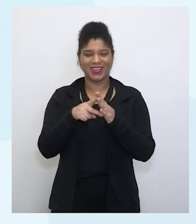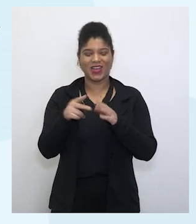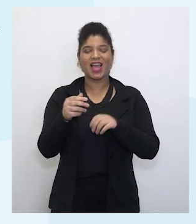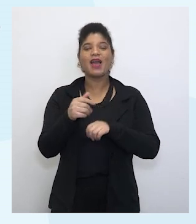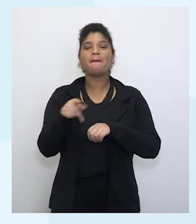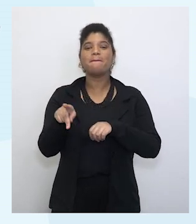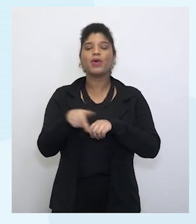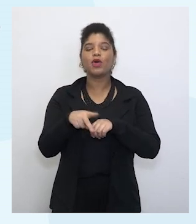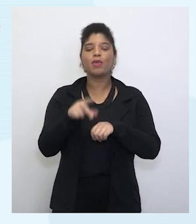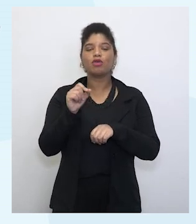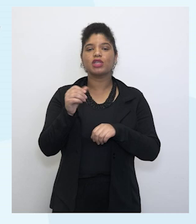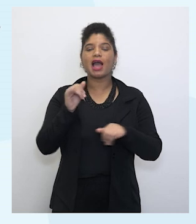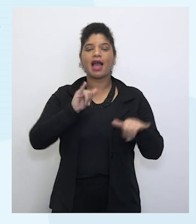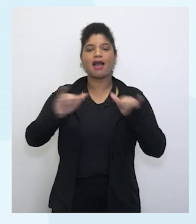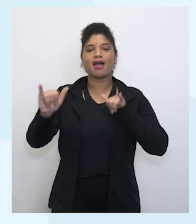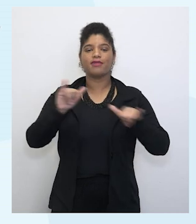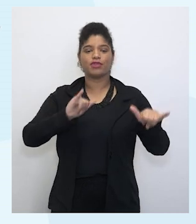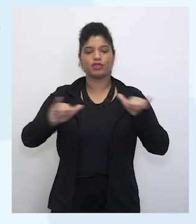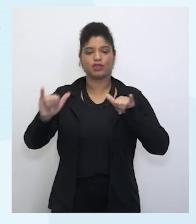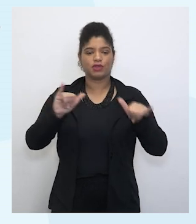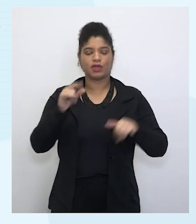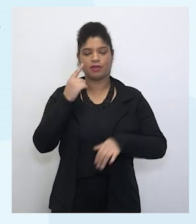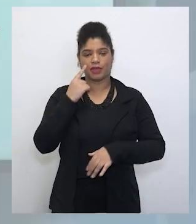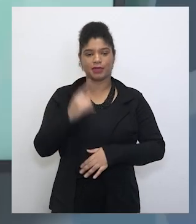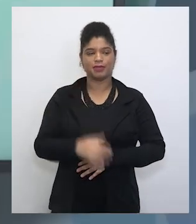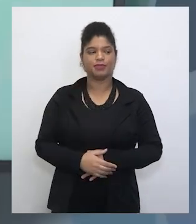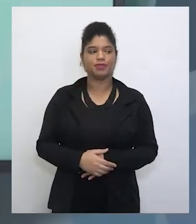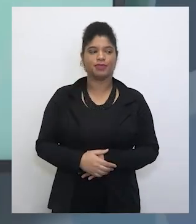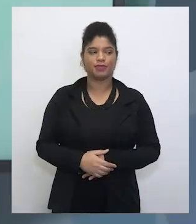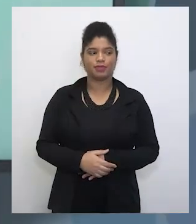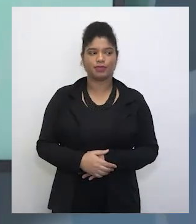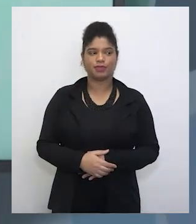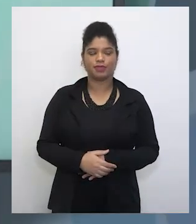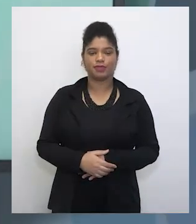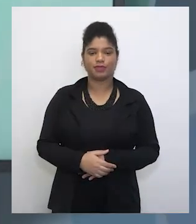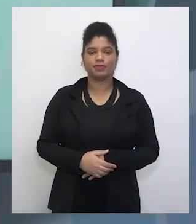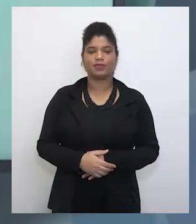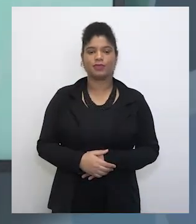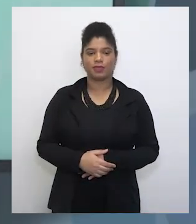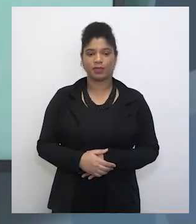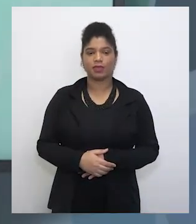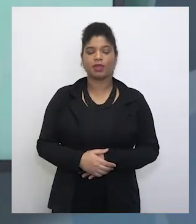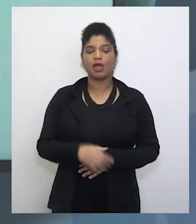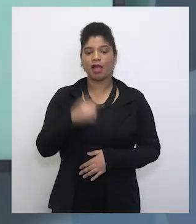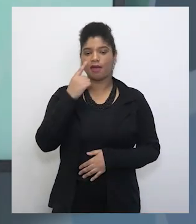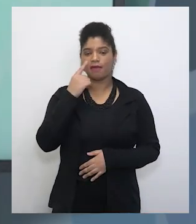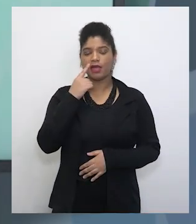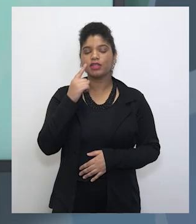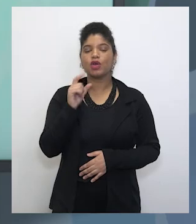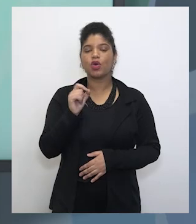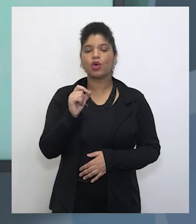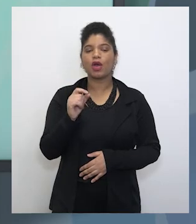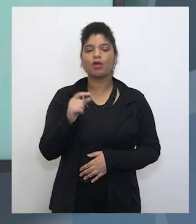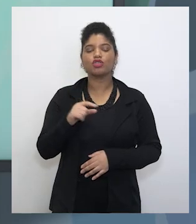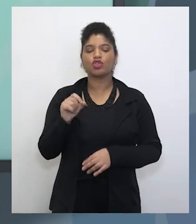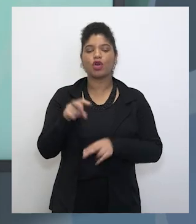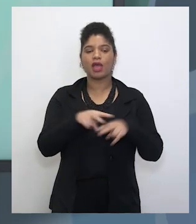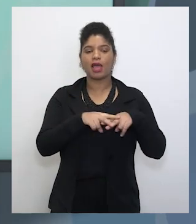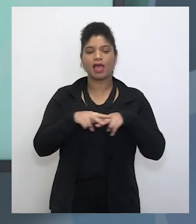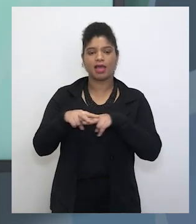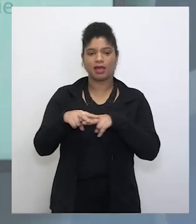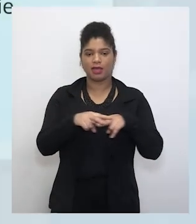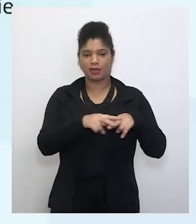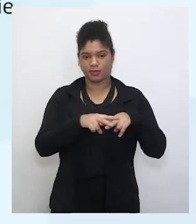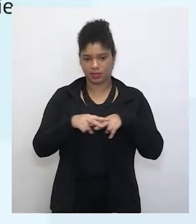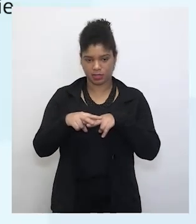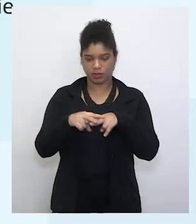dos anúncios. That's it. Okay? Então, a aula passada foi o que a gente viu aí, uma breve revisãozinha.